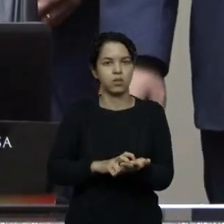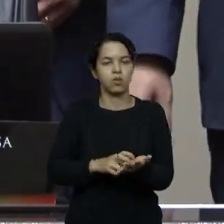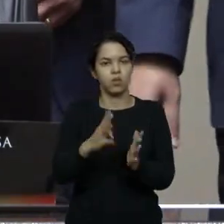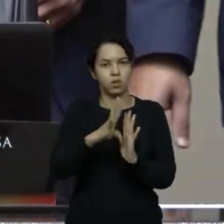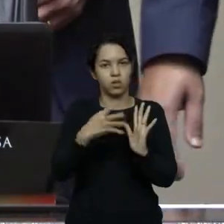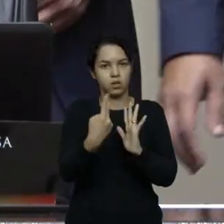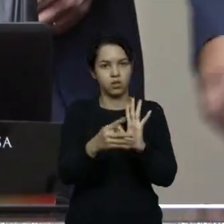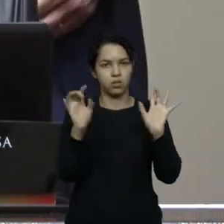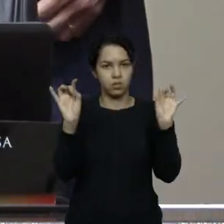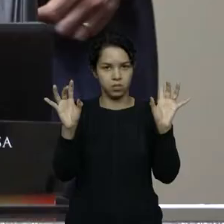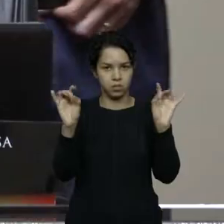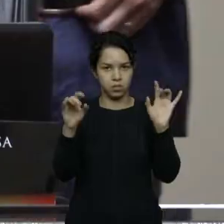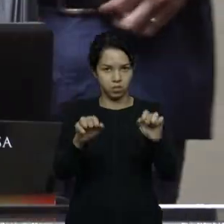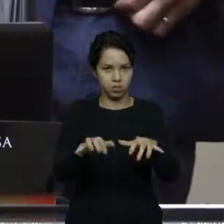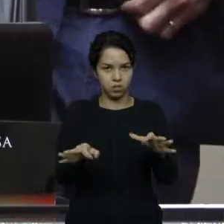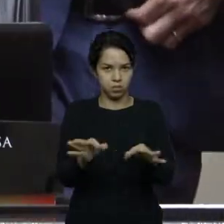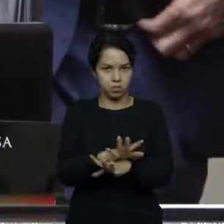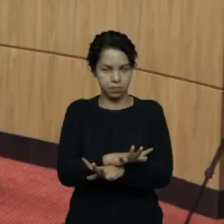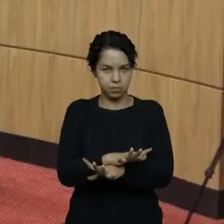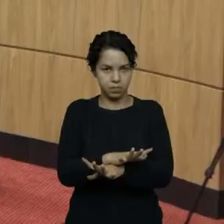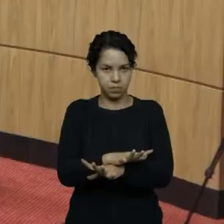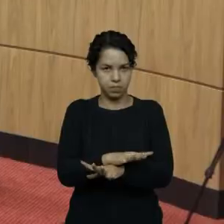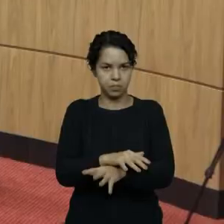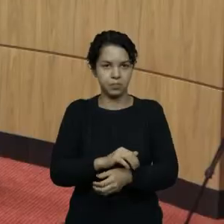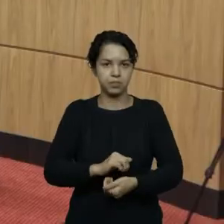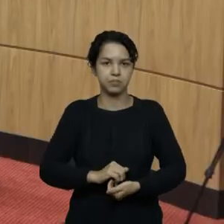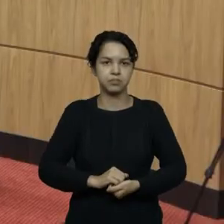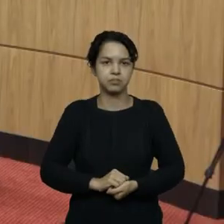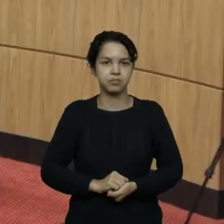está encerrada a presente sessão